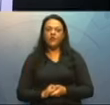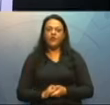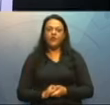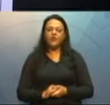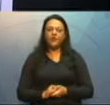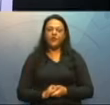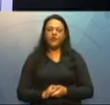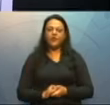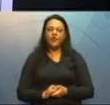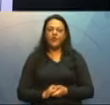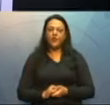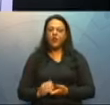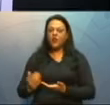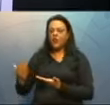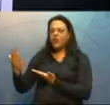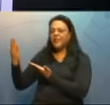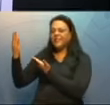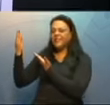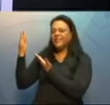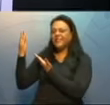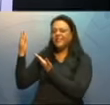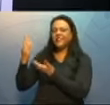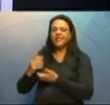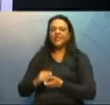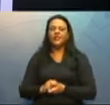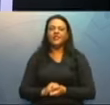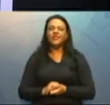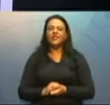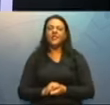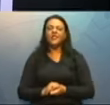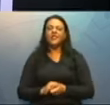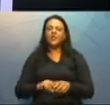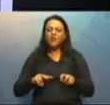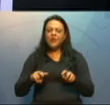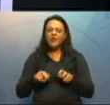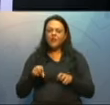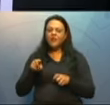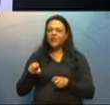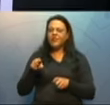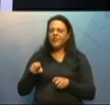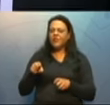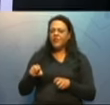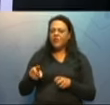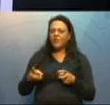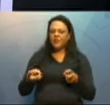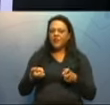2. Vamos ver como vai ficar? Ah, você já